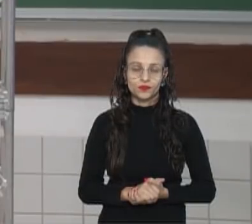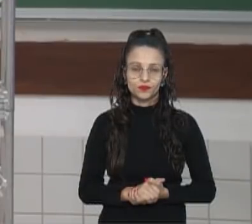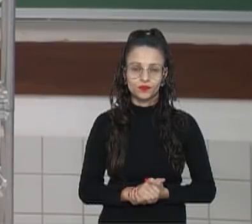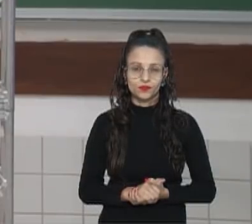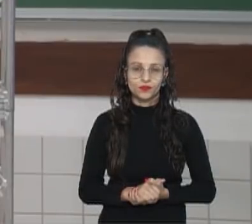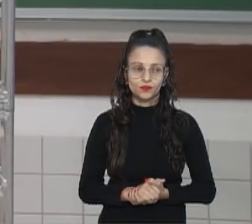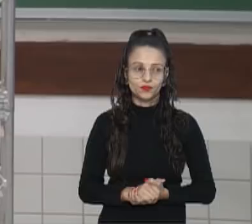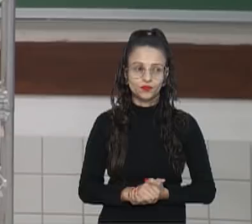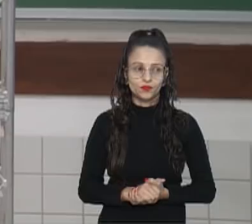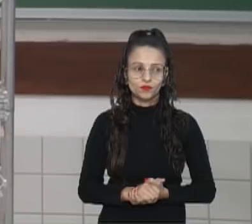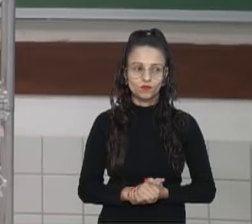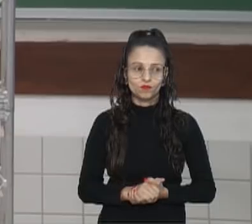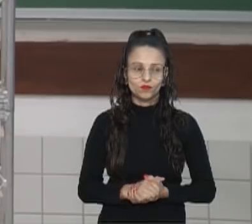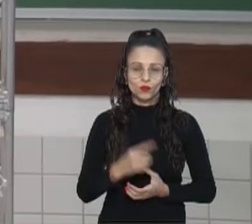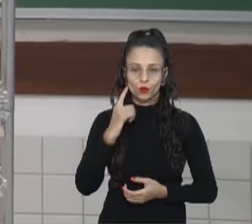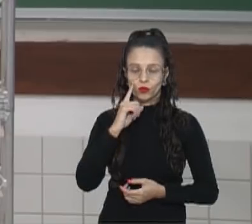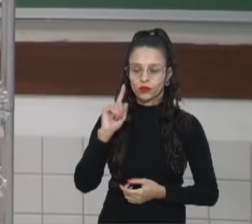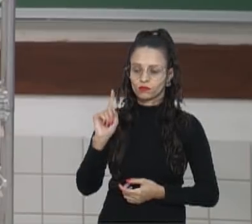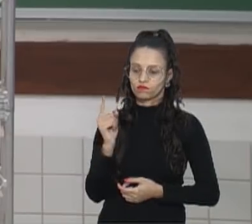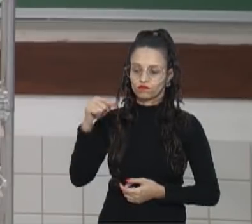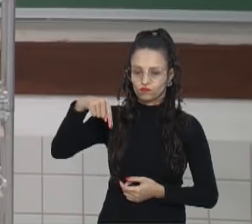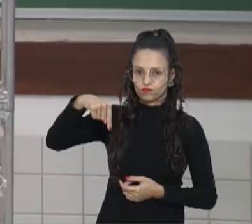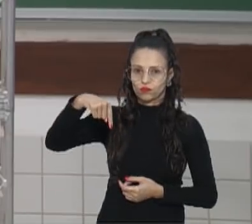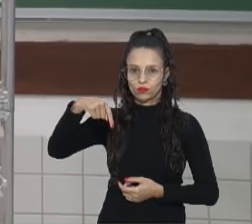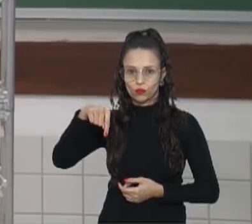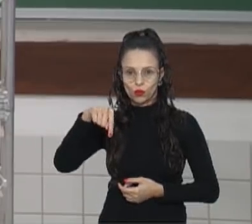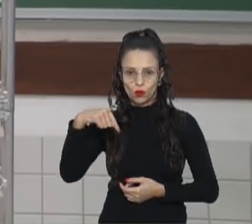Vou ter que olhar do outro lado.